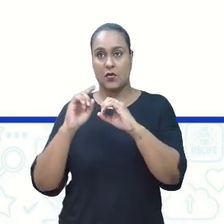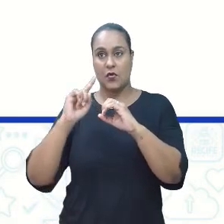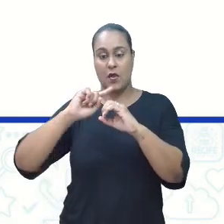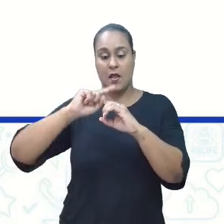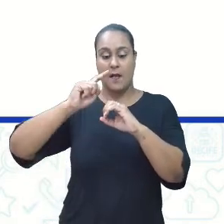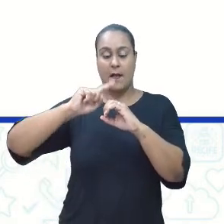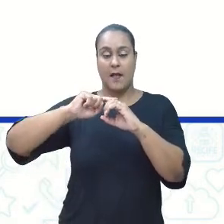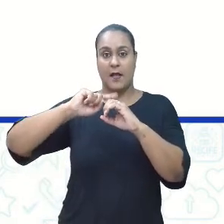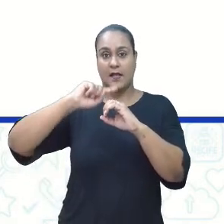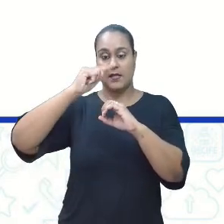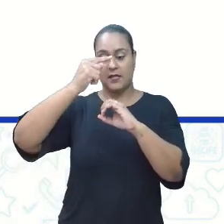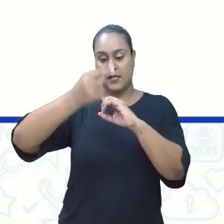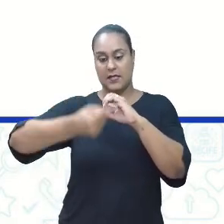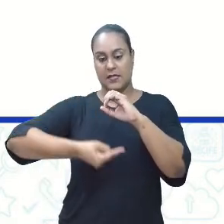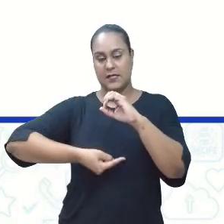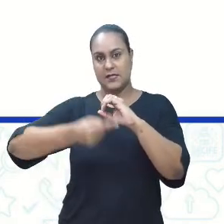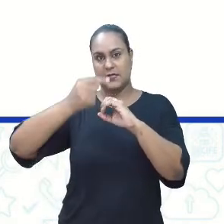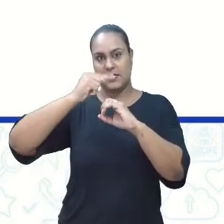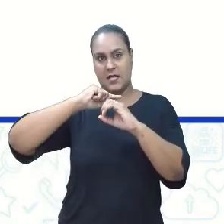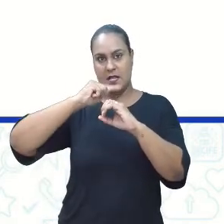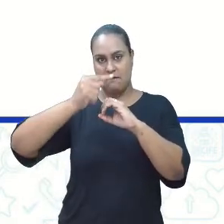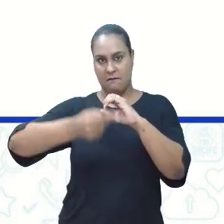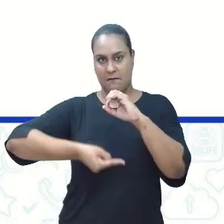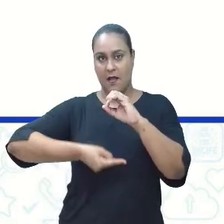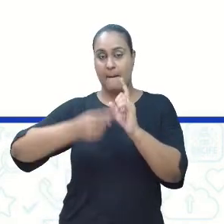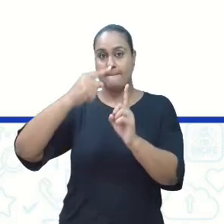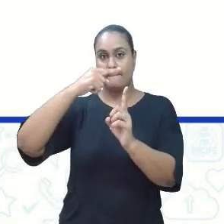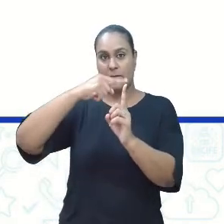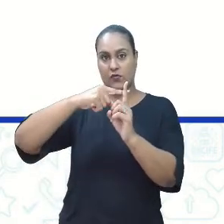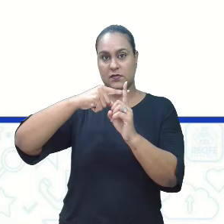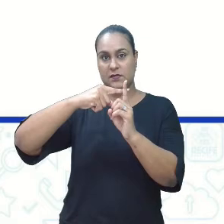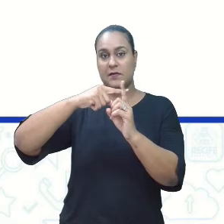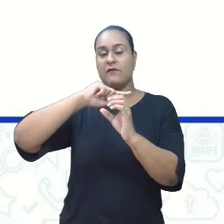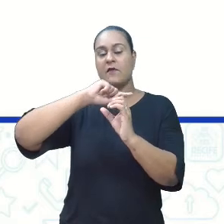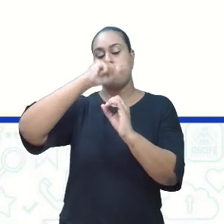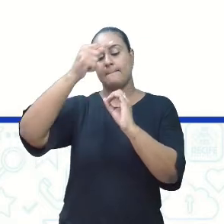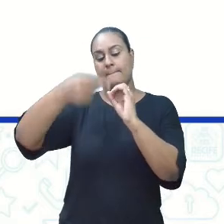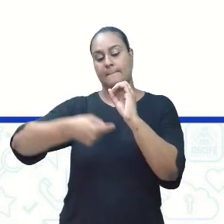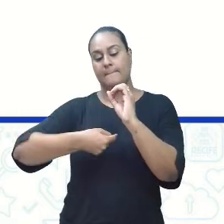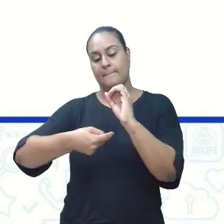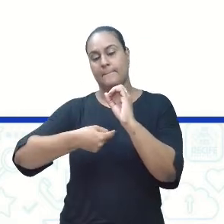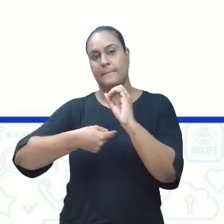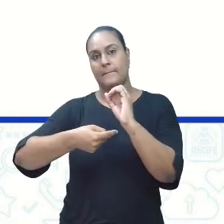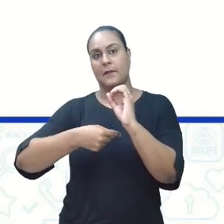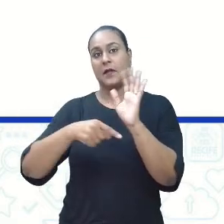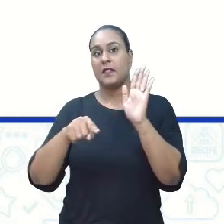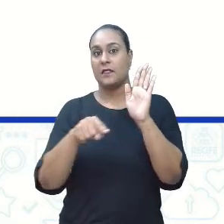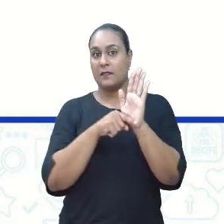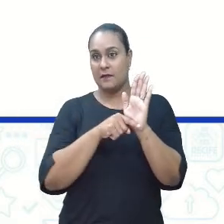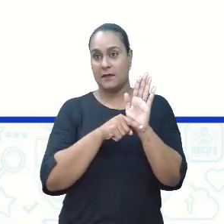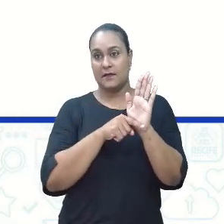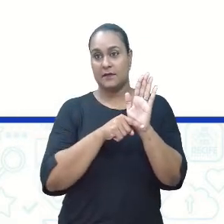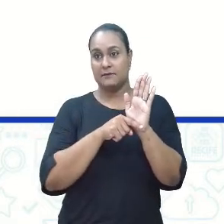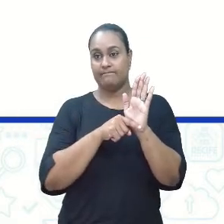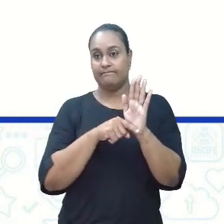gente tem a divisão positiva, né? Isso. E para baixo, a gente tem a divisão negativa. Então, a gente já vai